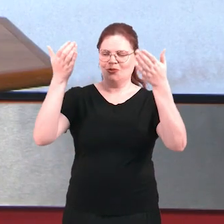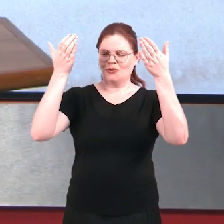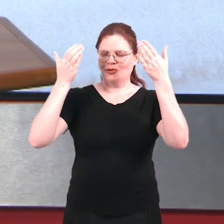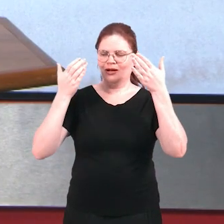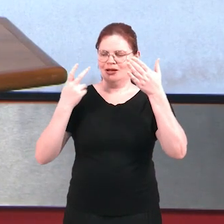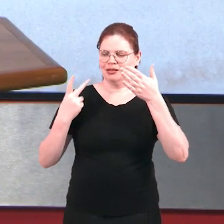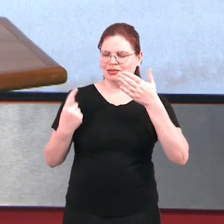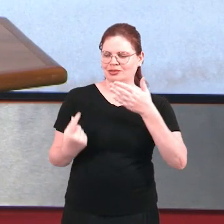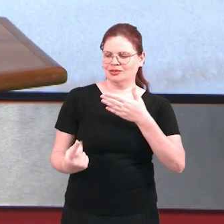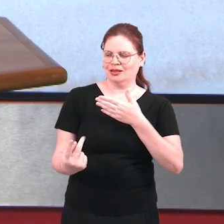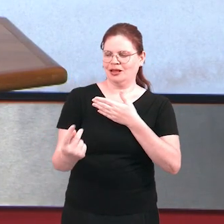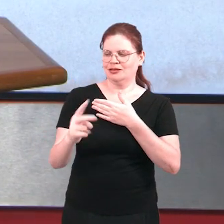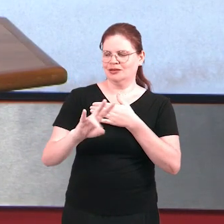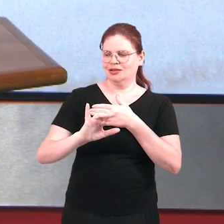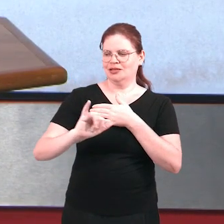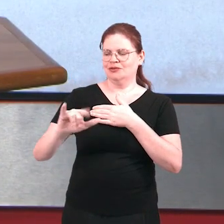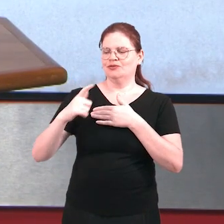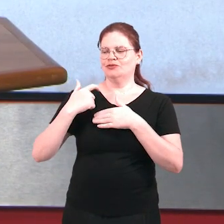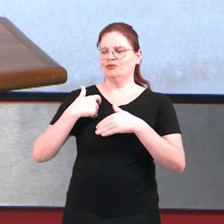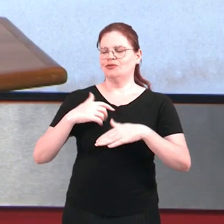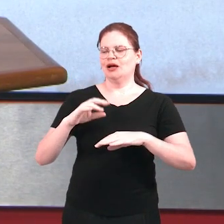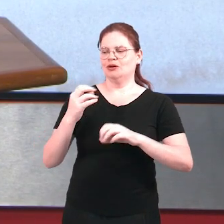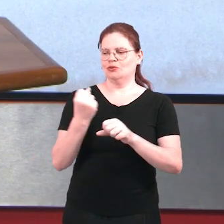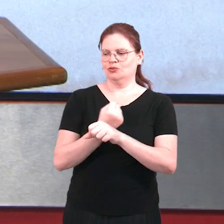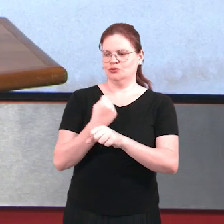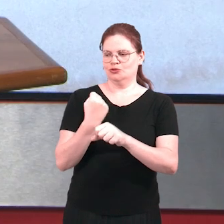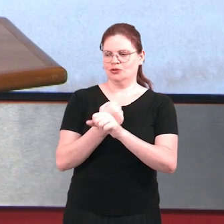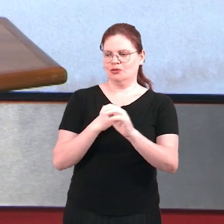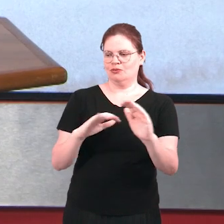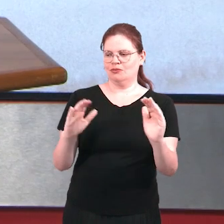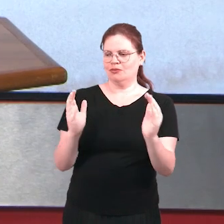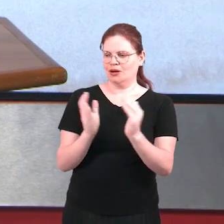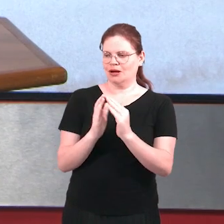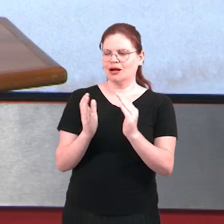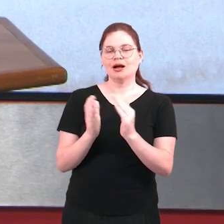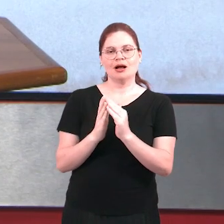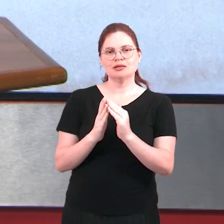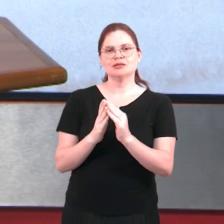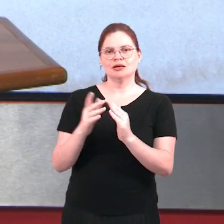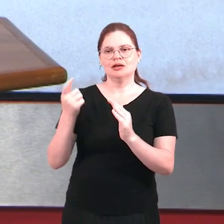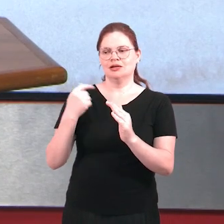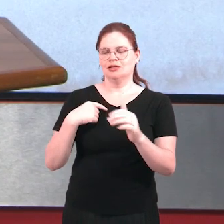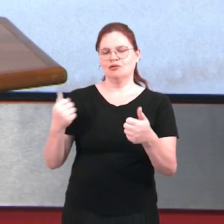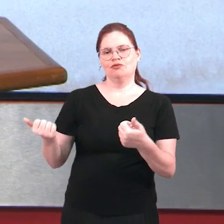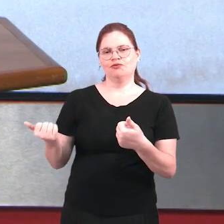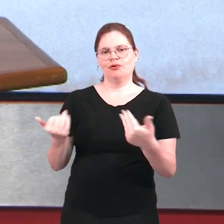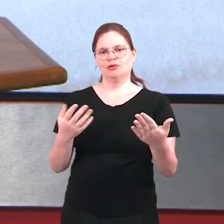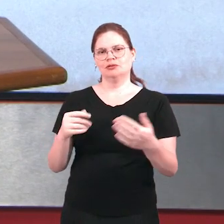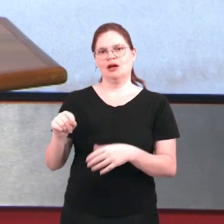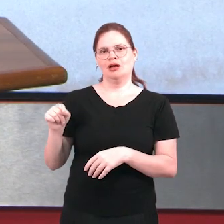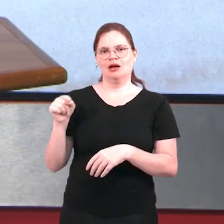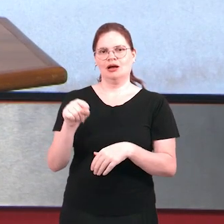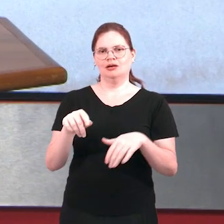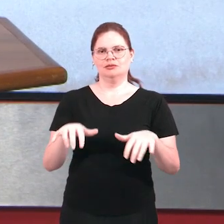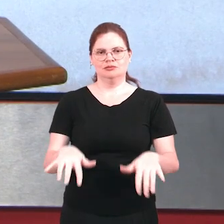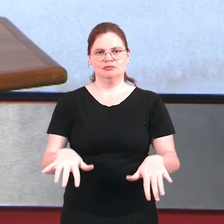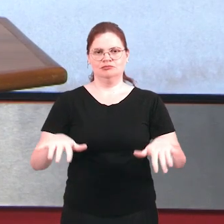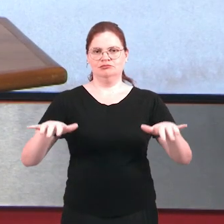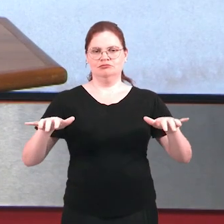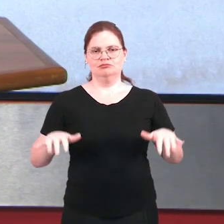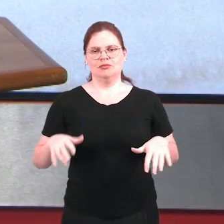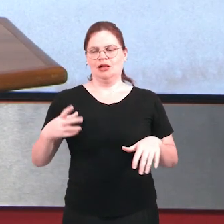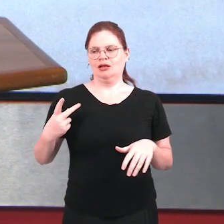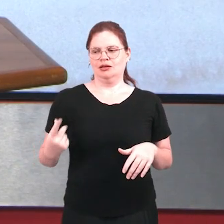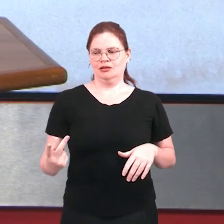este edificará uma casa ao meu nome, e confirmarei o trono do seu reino para sempre.